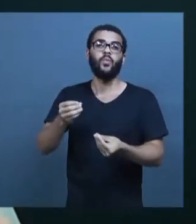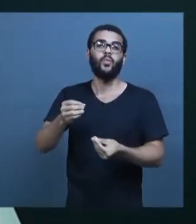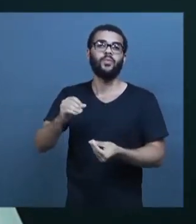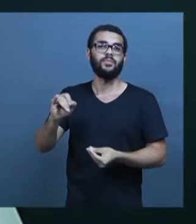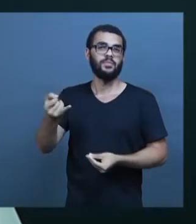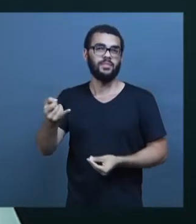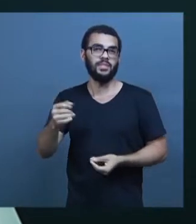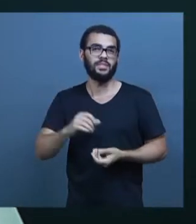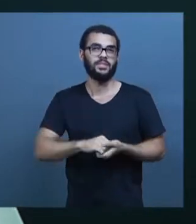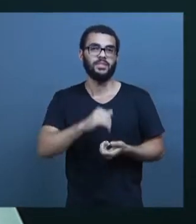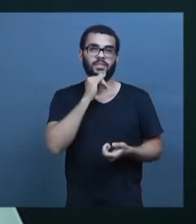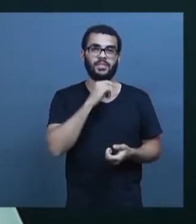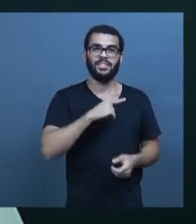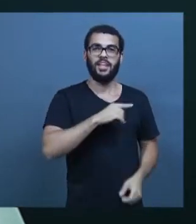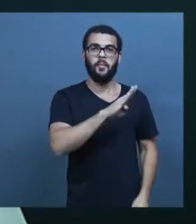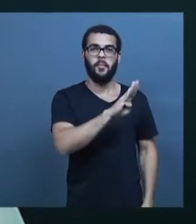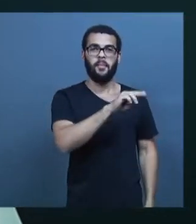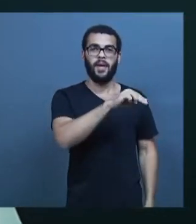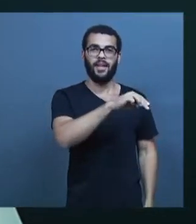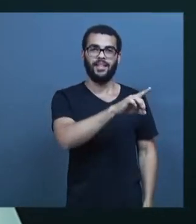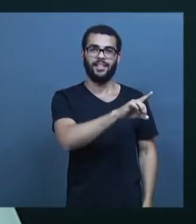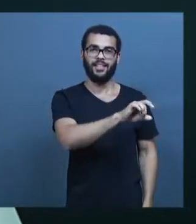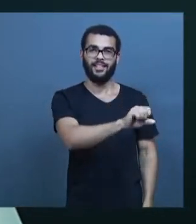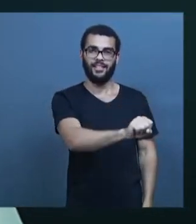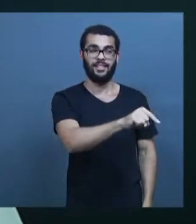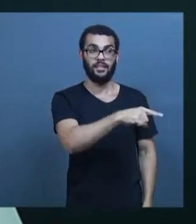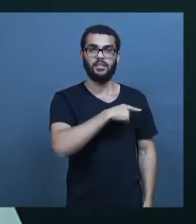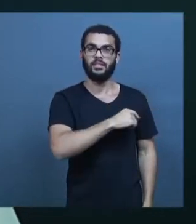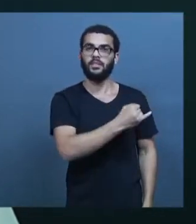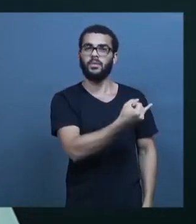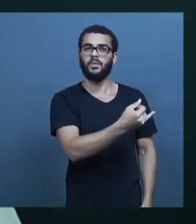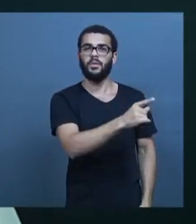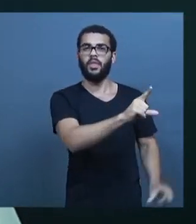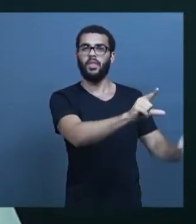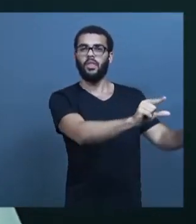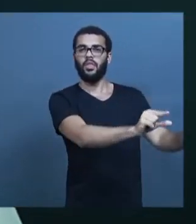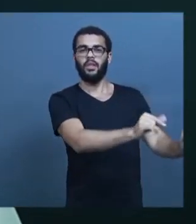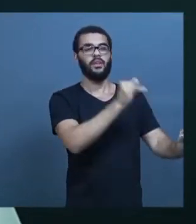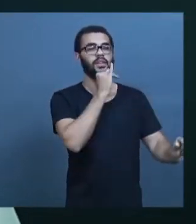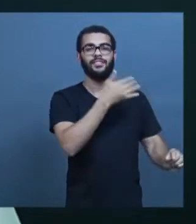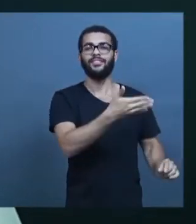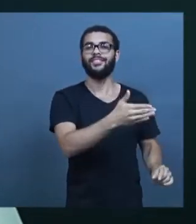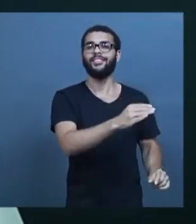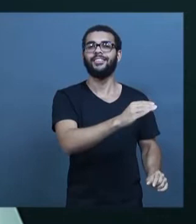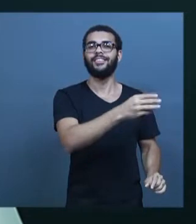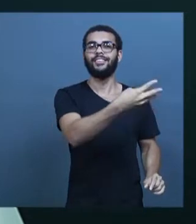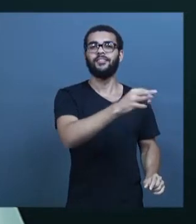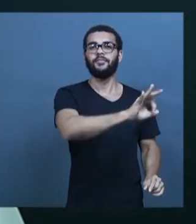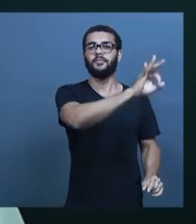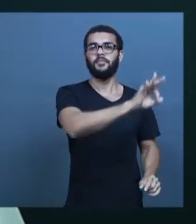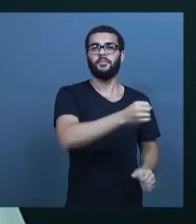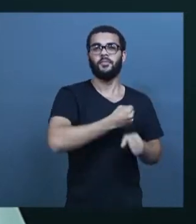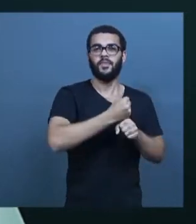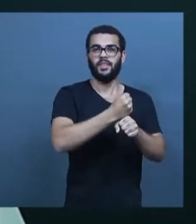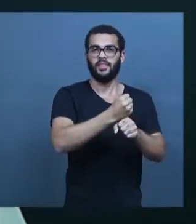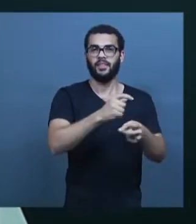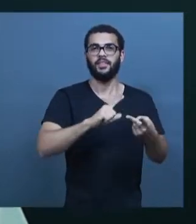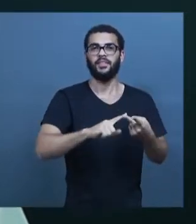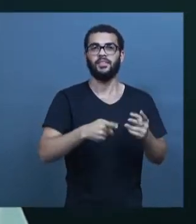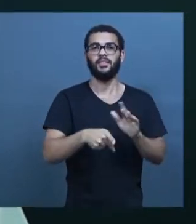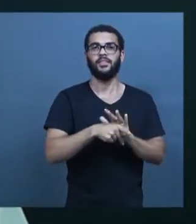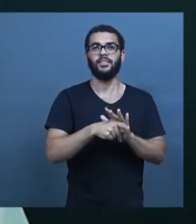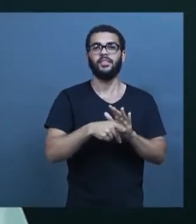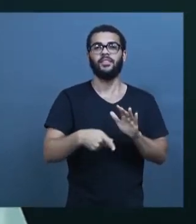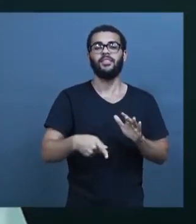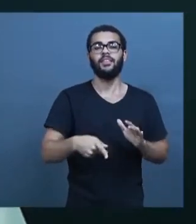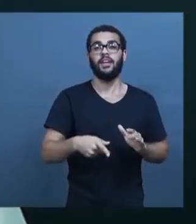taxas extremamente atrativas que iniciam aí em torno de 3% ao ano. Tem recursos de capital de giro, de carteira